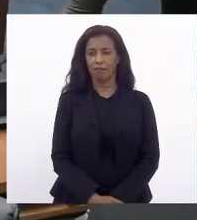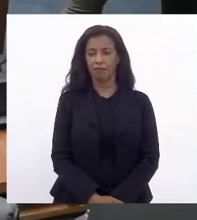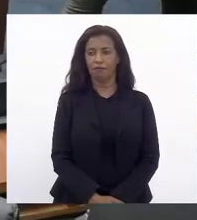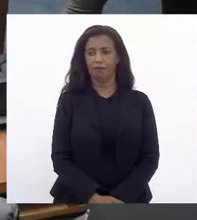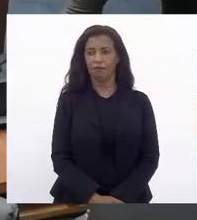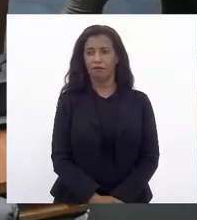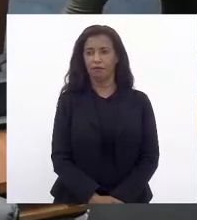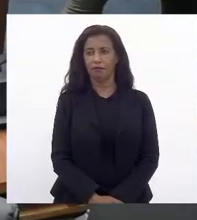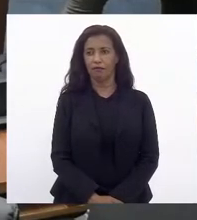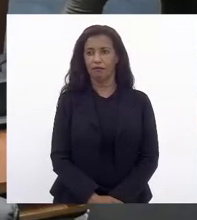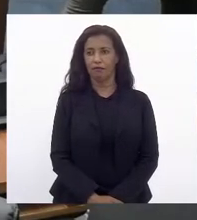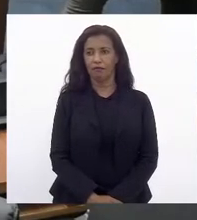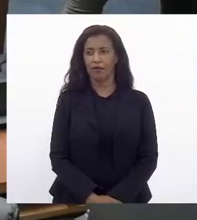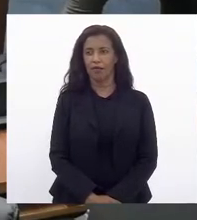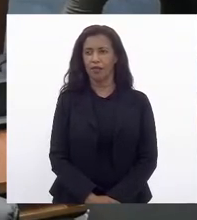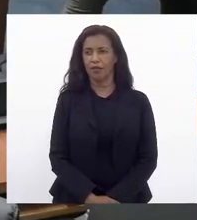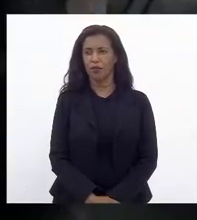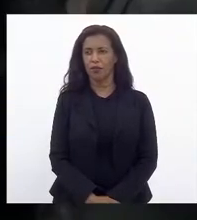presidente. Pela ordem.